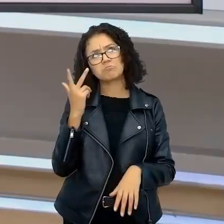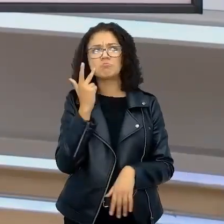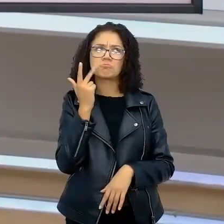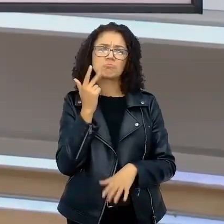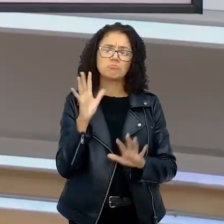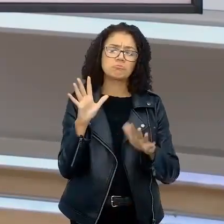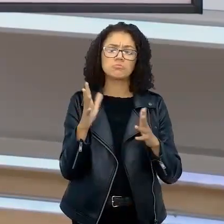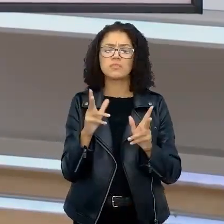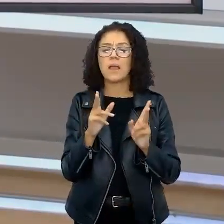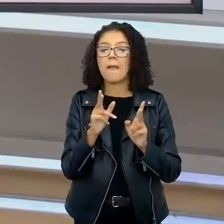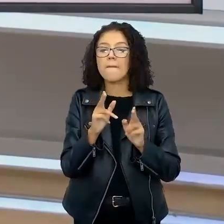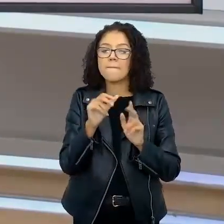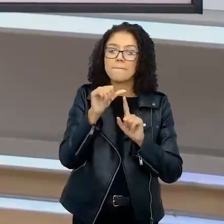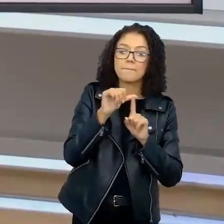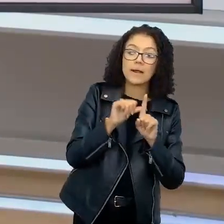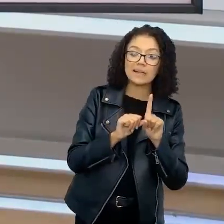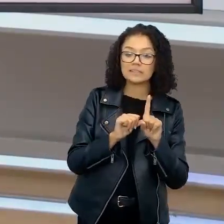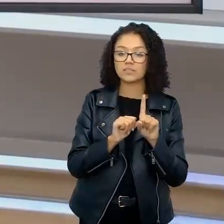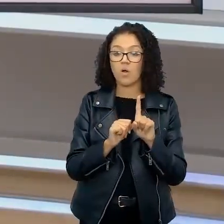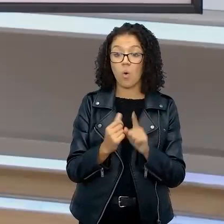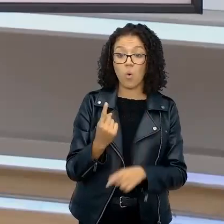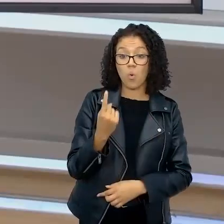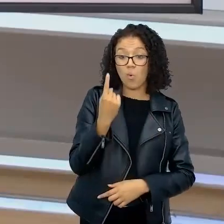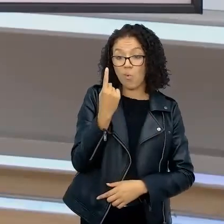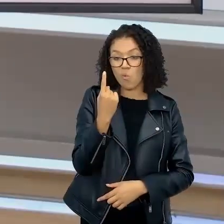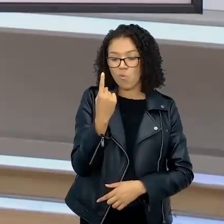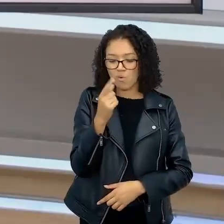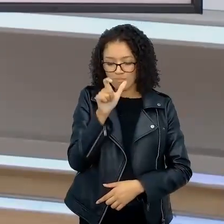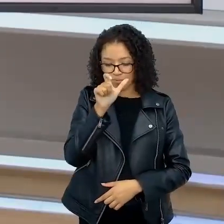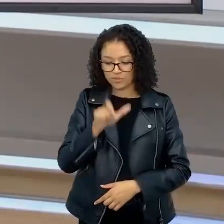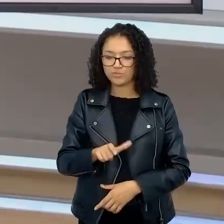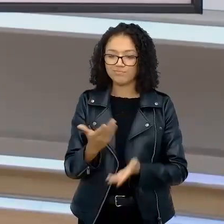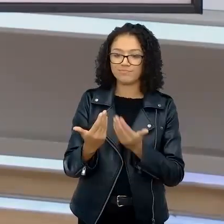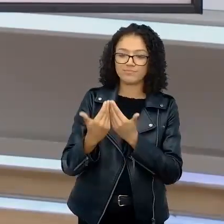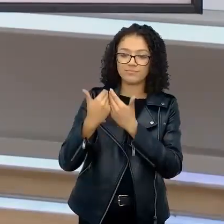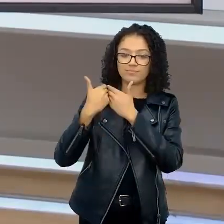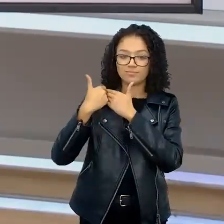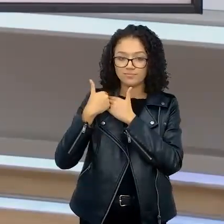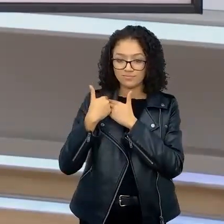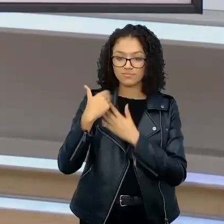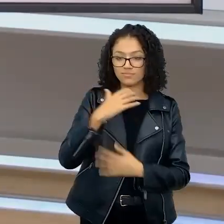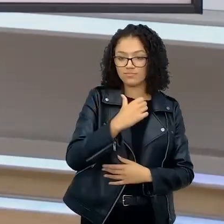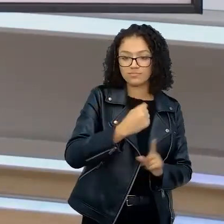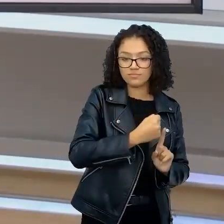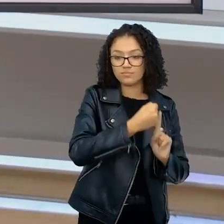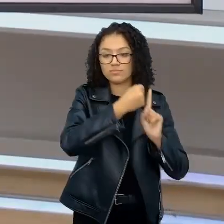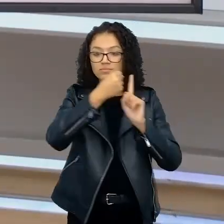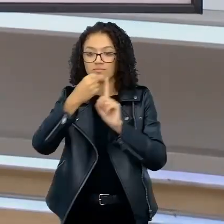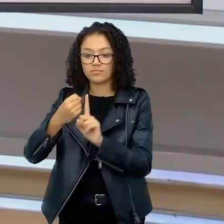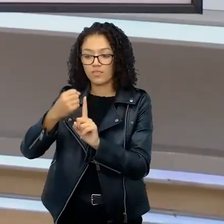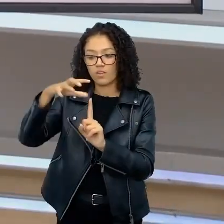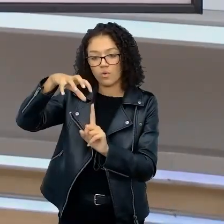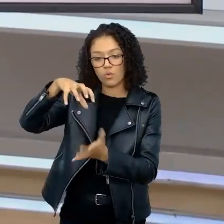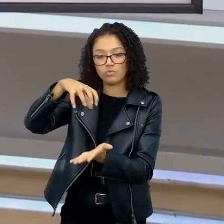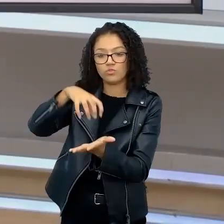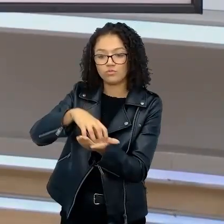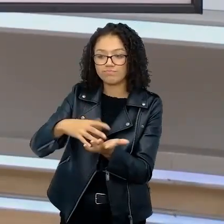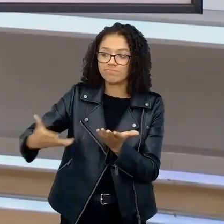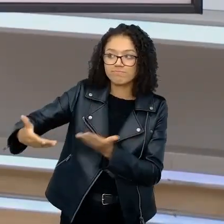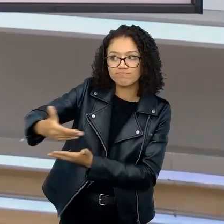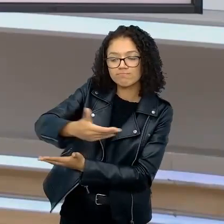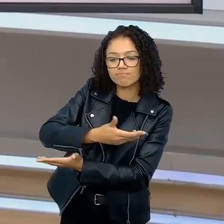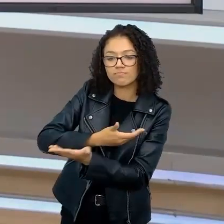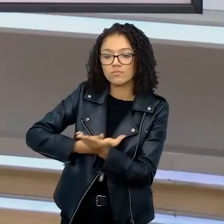vão trazer pelo menos um representante de cada serviço, de cada área, para trazer um pouco o seu olhar sobre o que está acontecendo